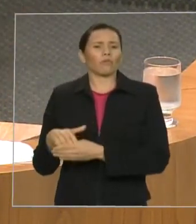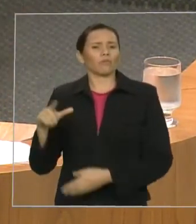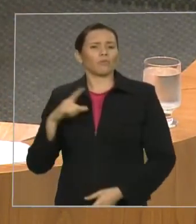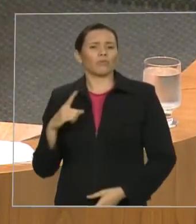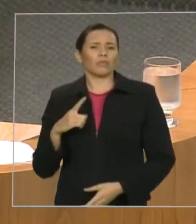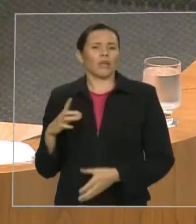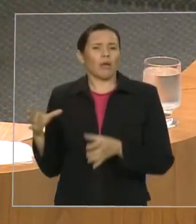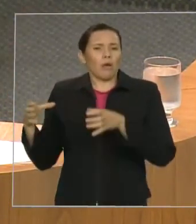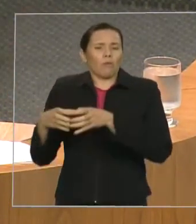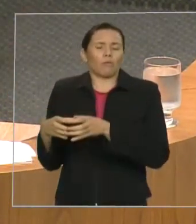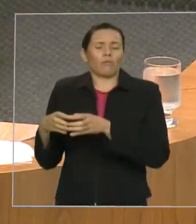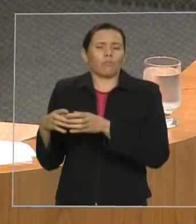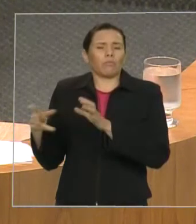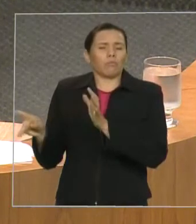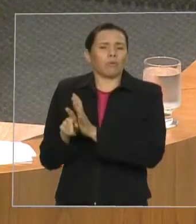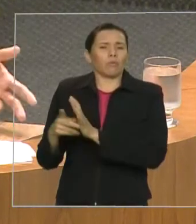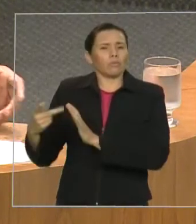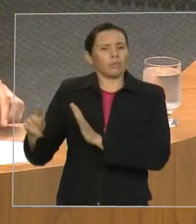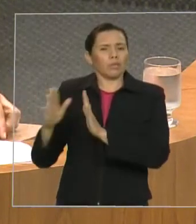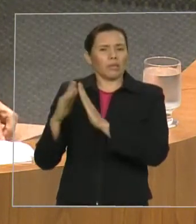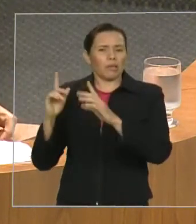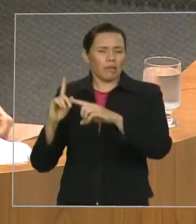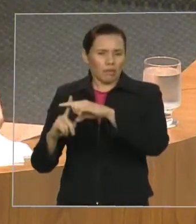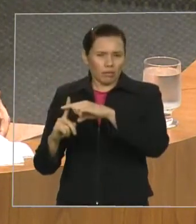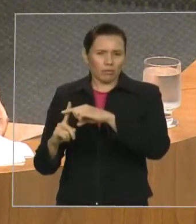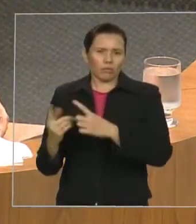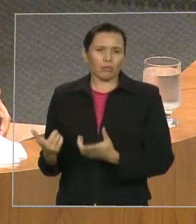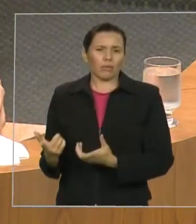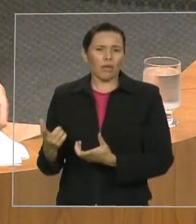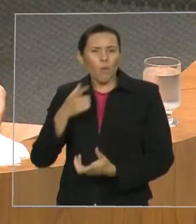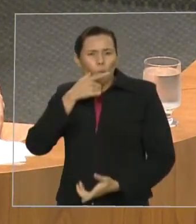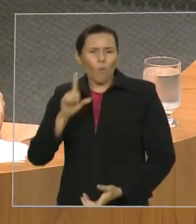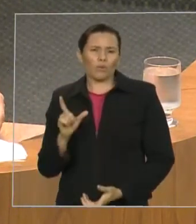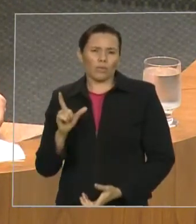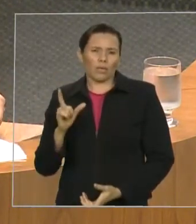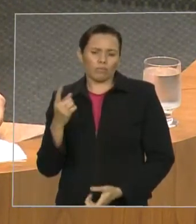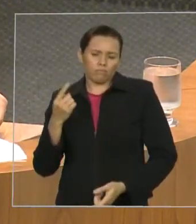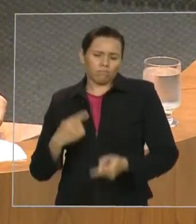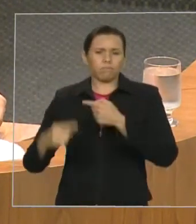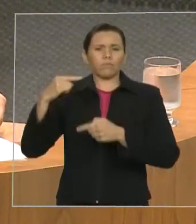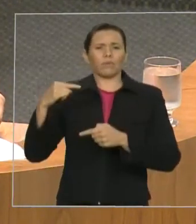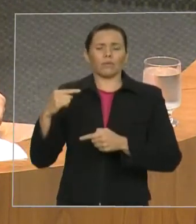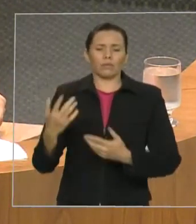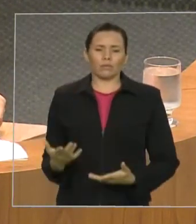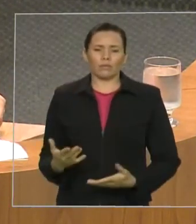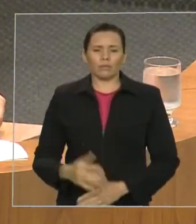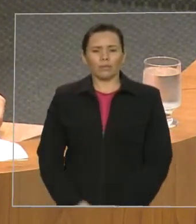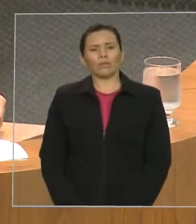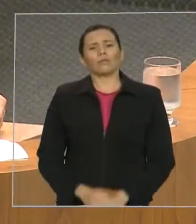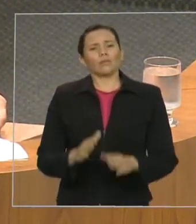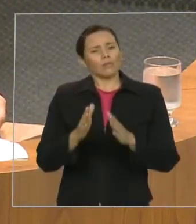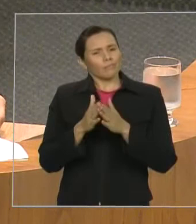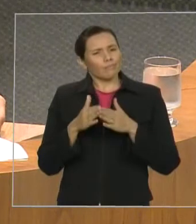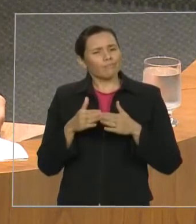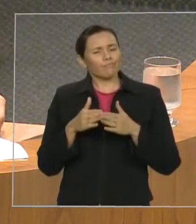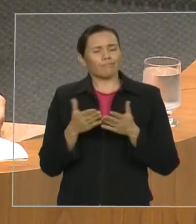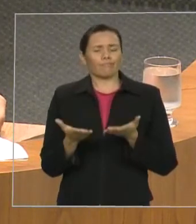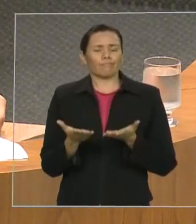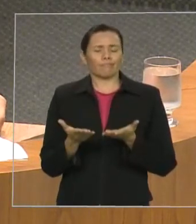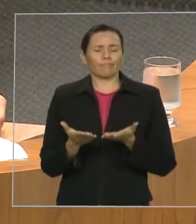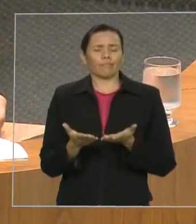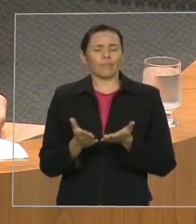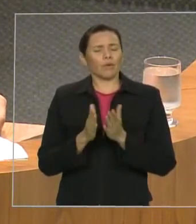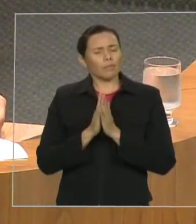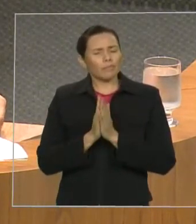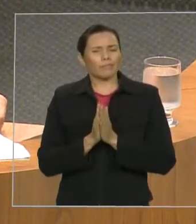quero crer nesse absurdo. E é por isso que apelamos para a moralidade no serviço público. A moralidade